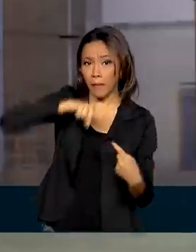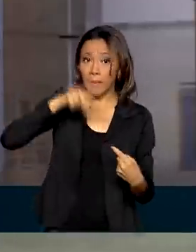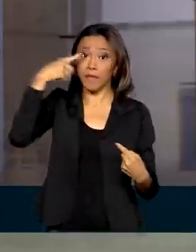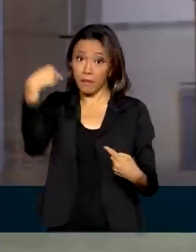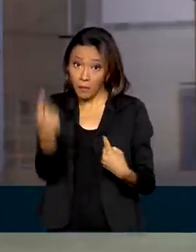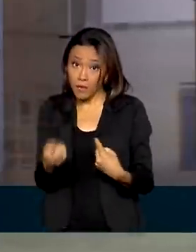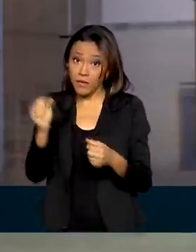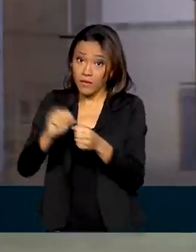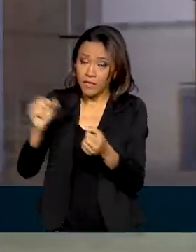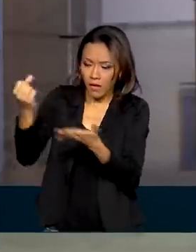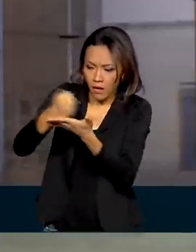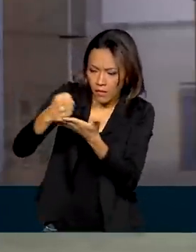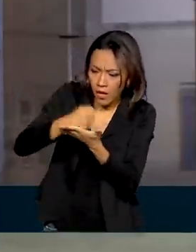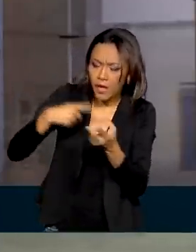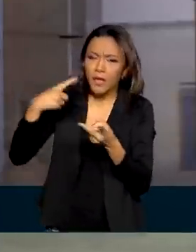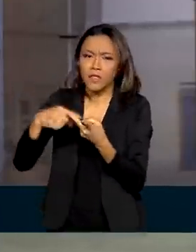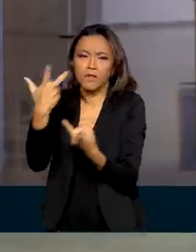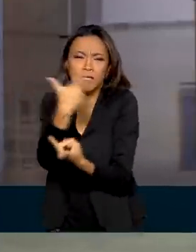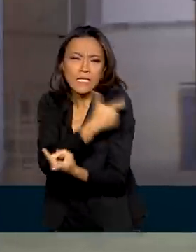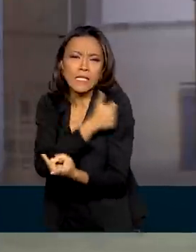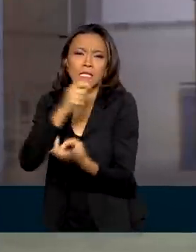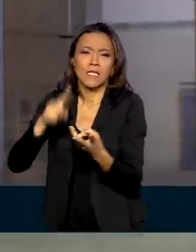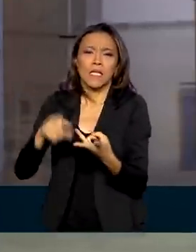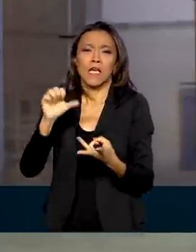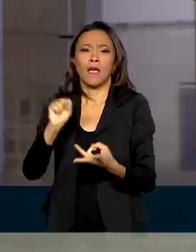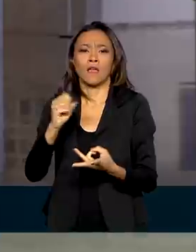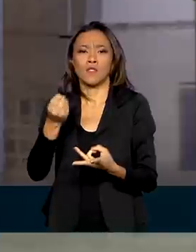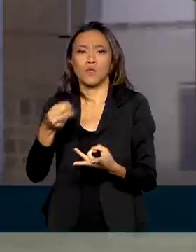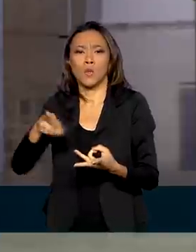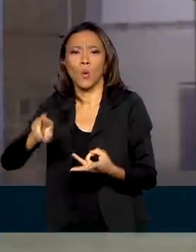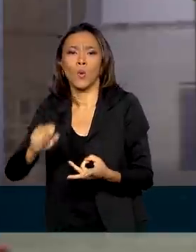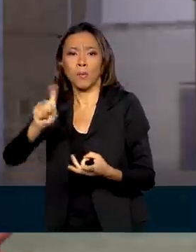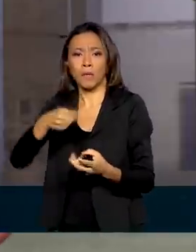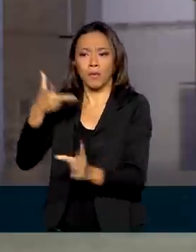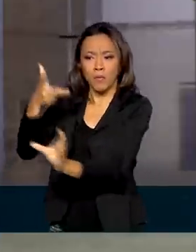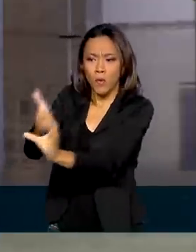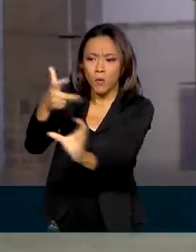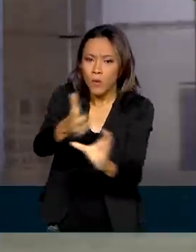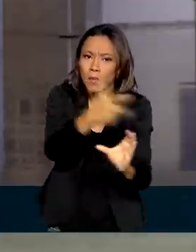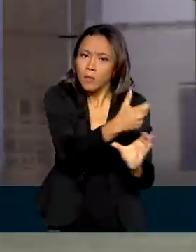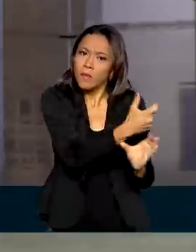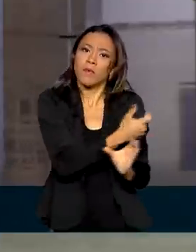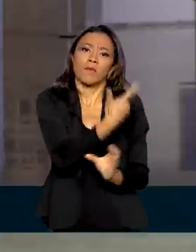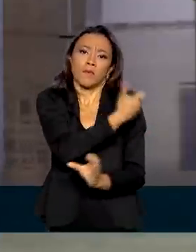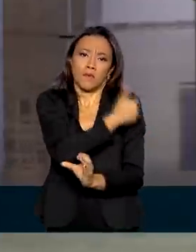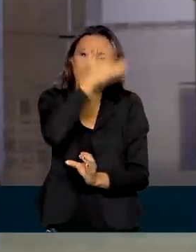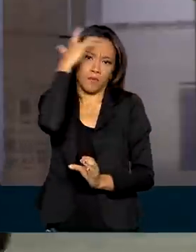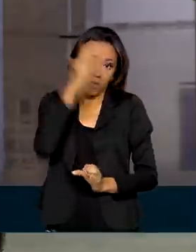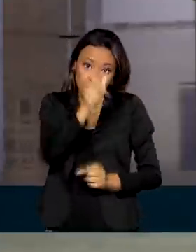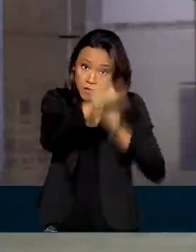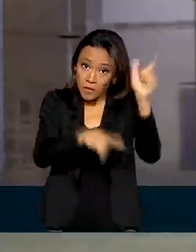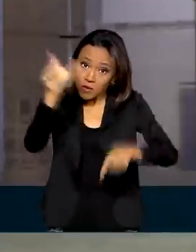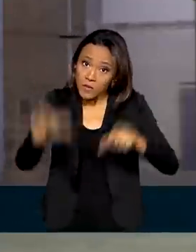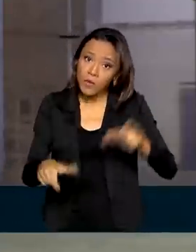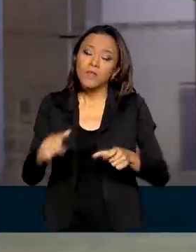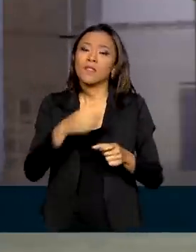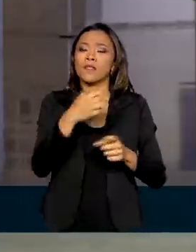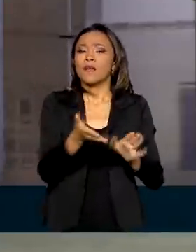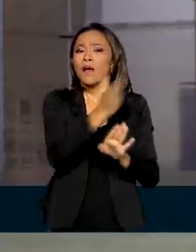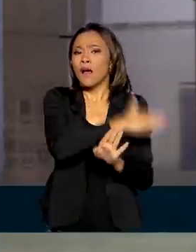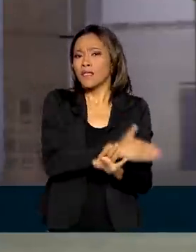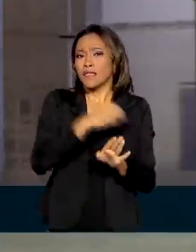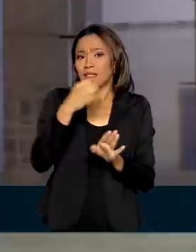soros, medicamentos e vacinas e imunizar a população. A ideia é ampliar de 238 para